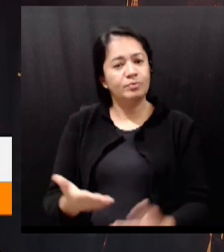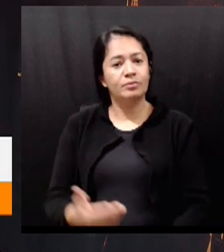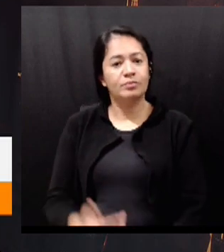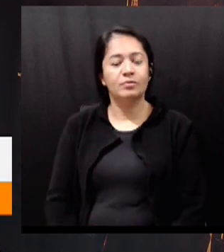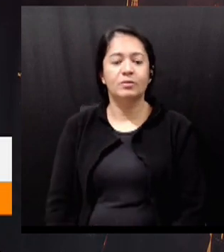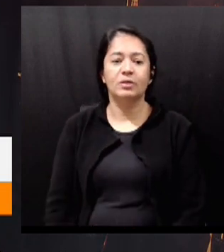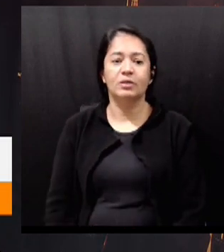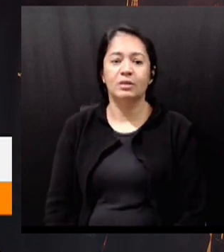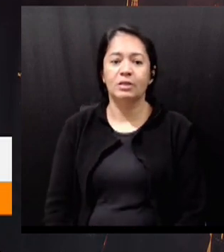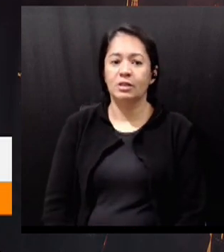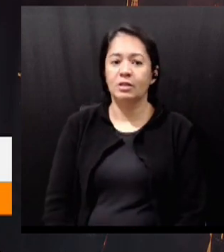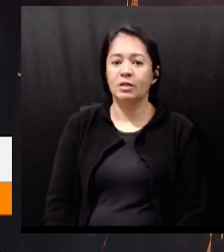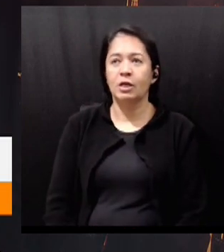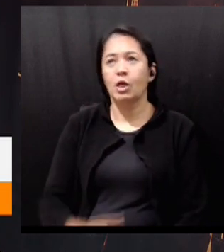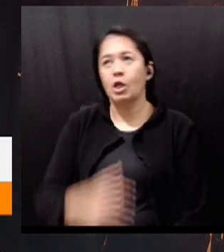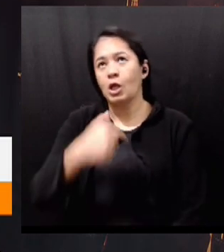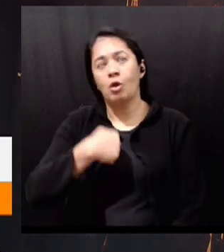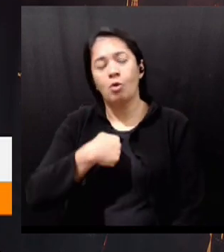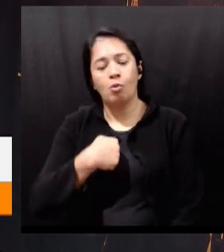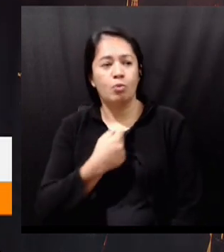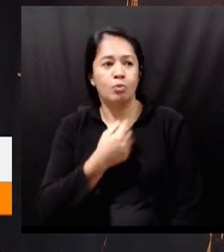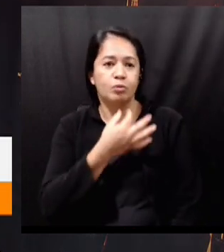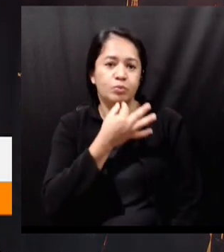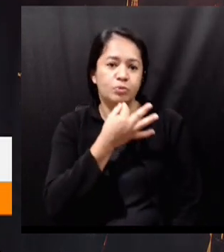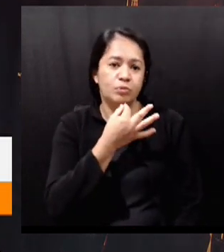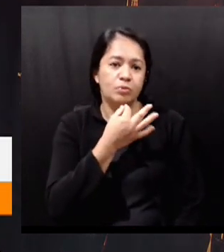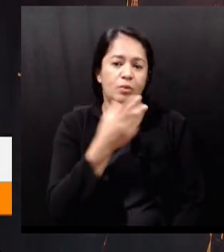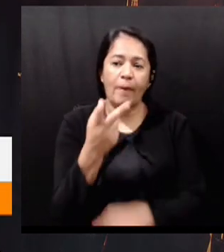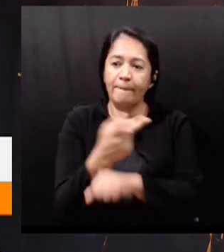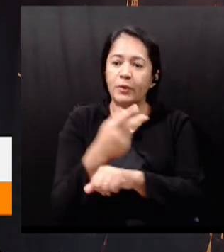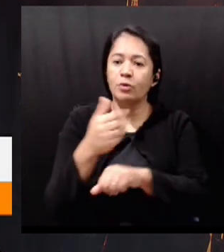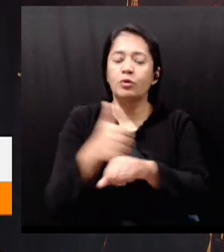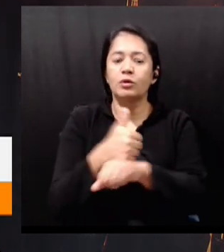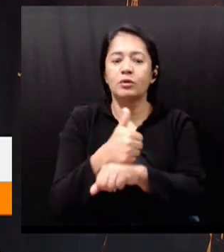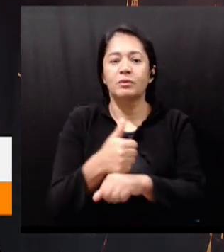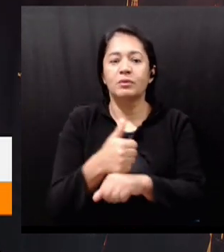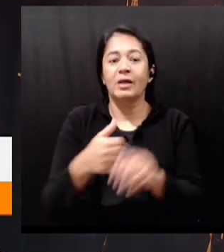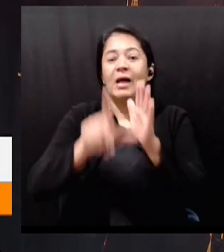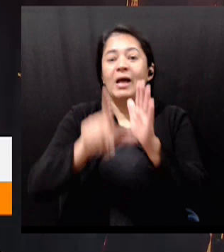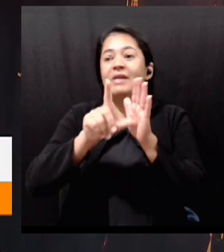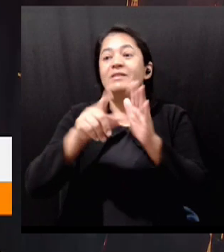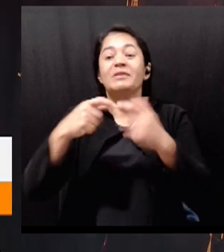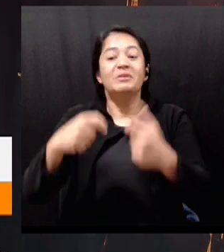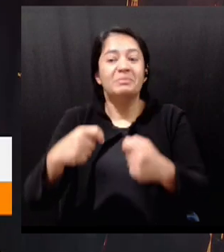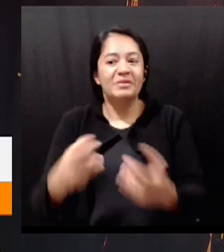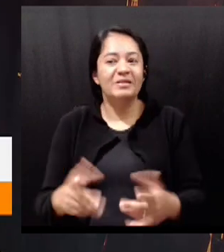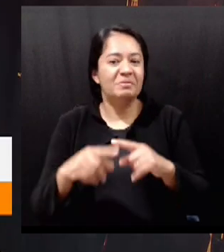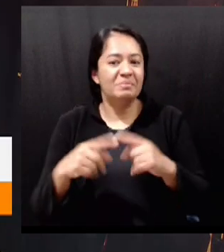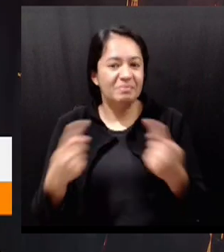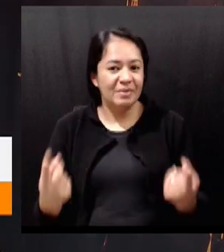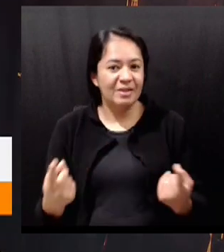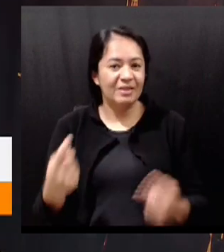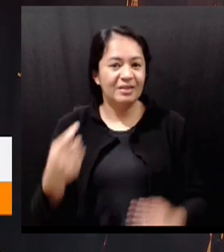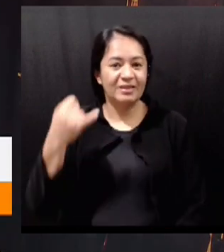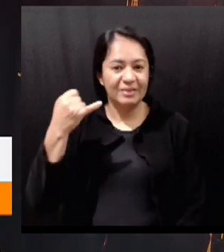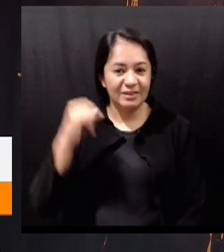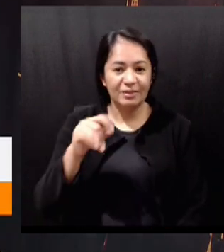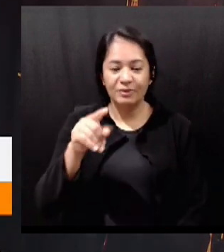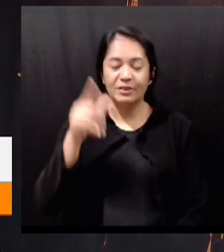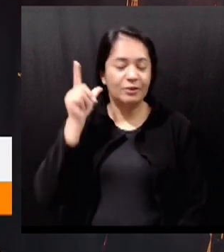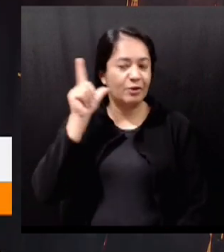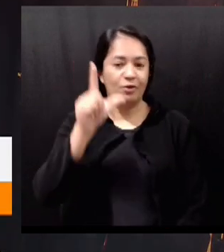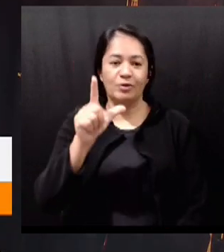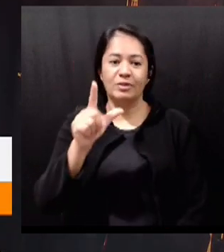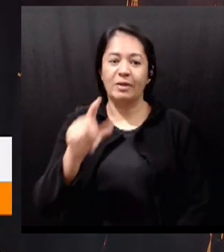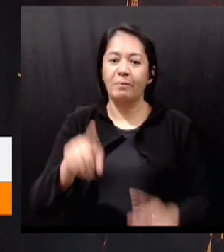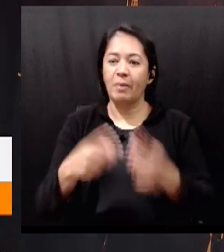tese, assim, procure especialista antes de precisar, né. Mas se você não conseguiu e vê que acendeu o alerta e precisar